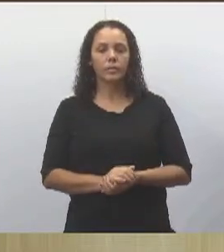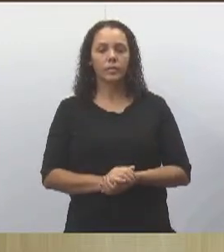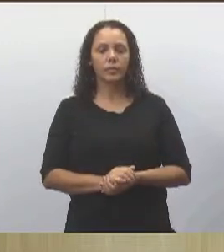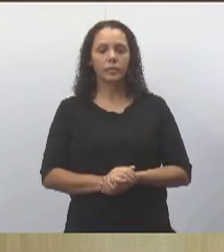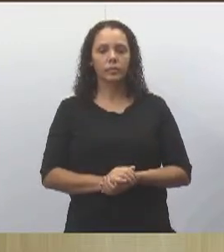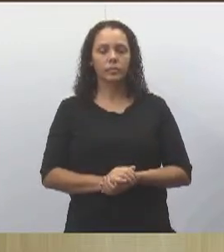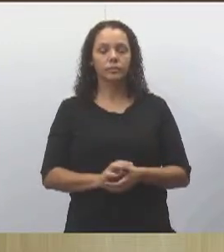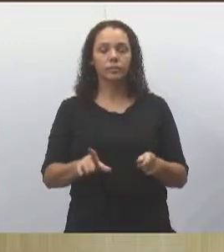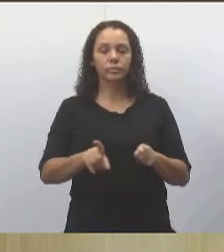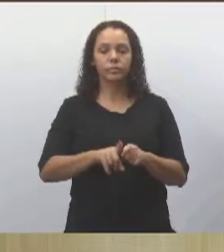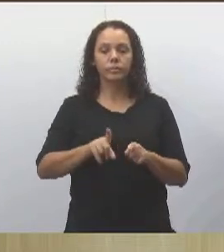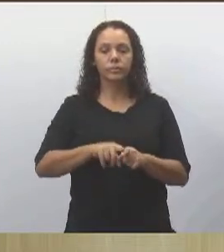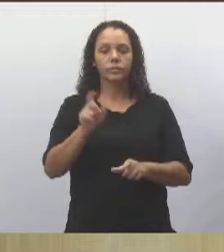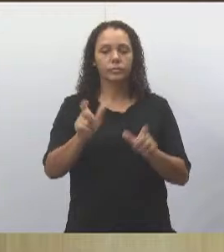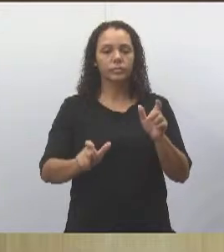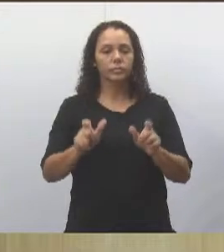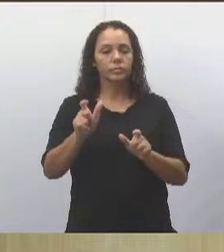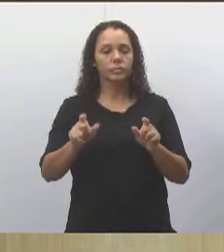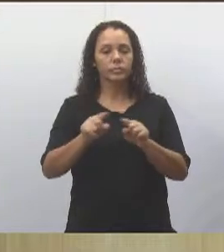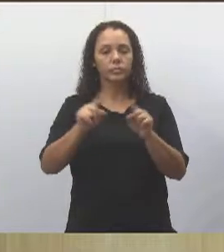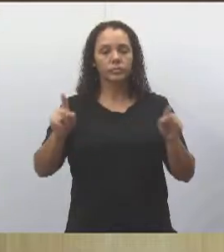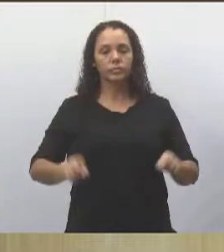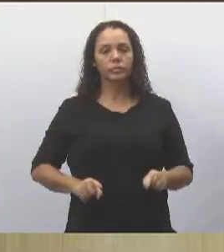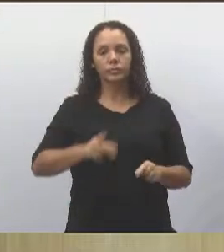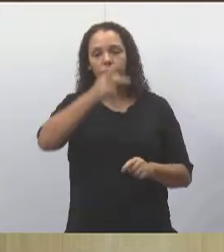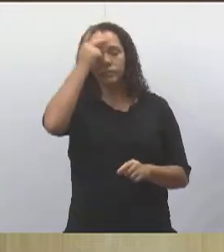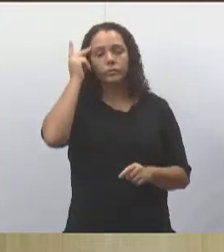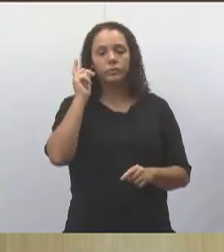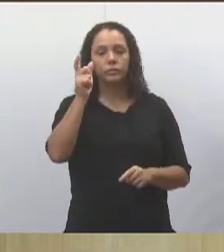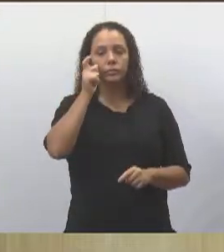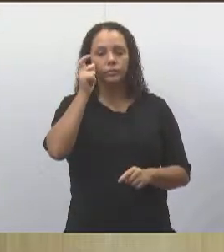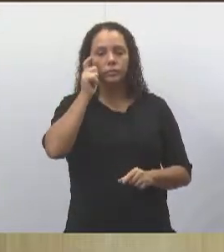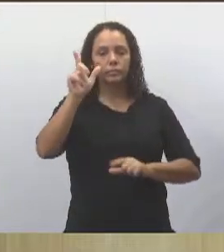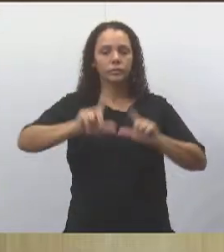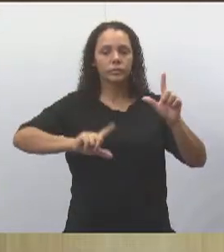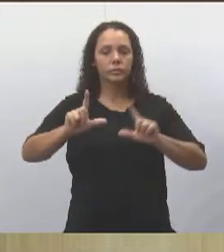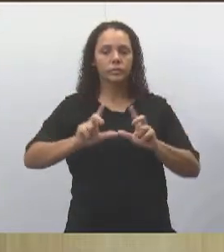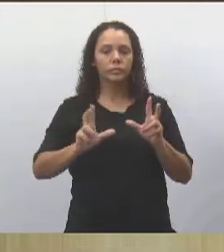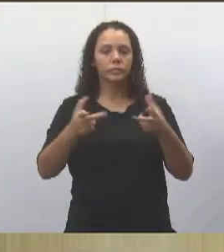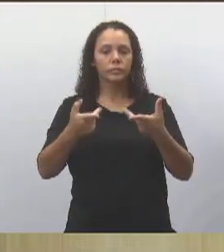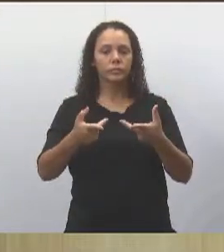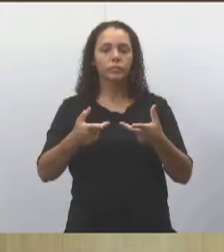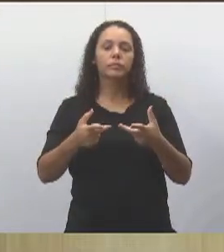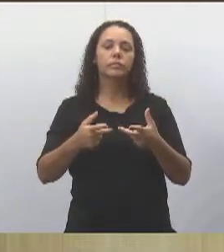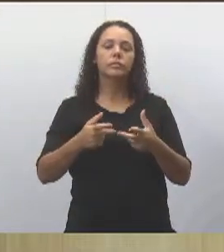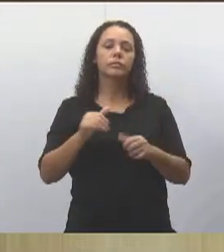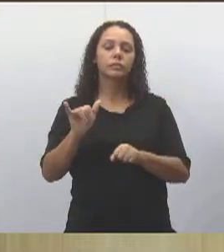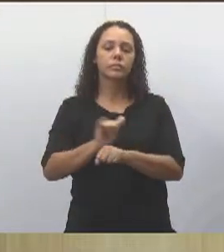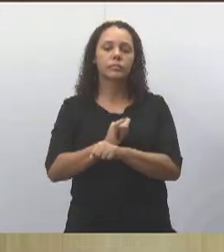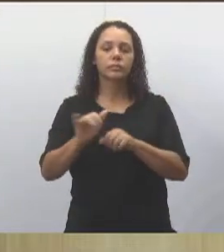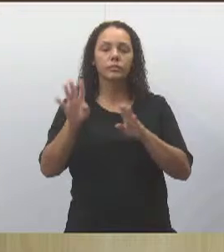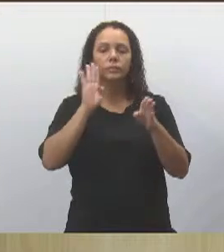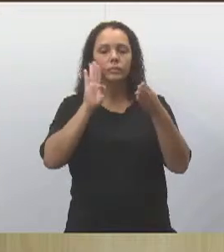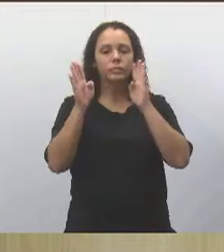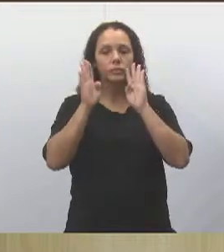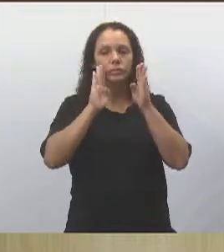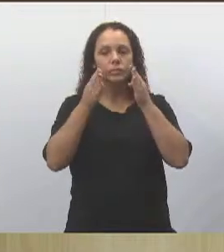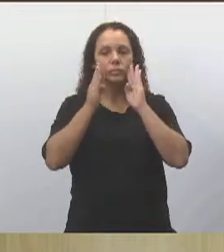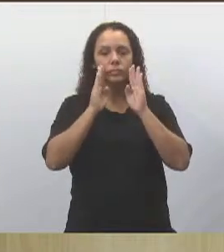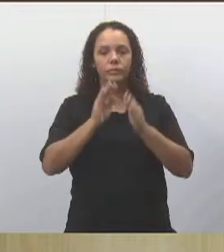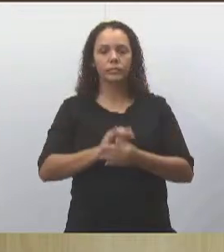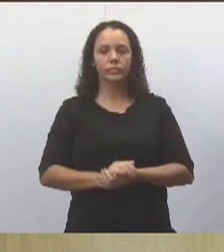E dos servidores de todo o público que nos assiste pela TV Câmara Jacareí e pelos canais de YouTube e Facebook.